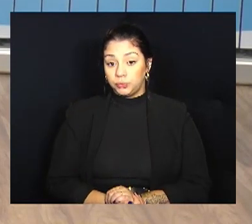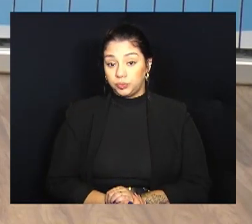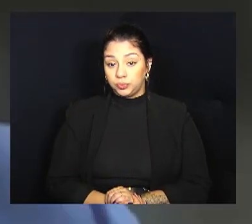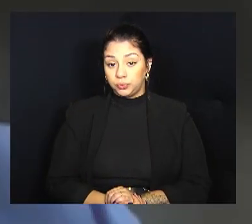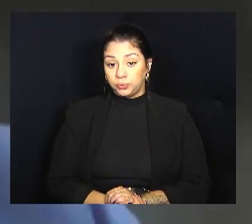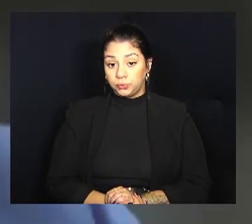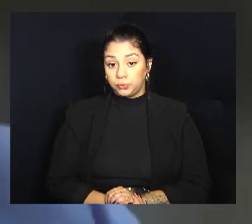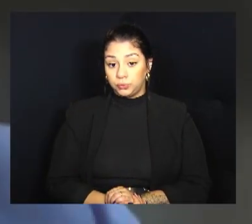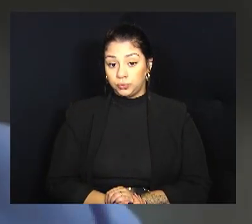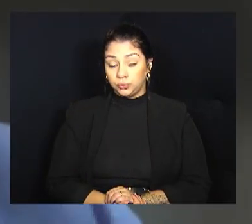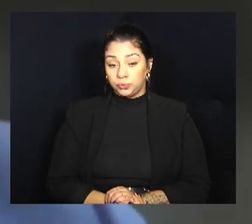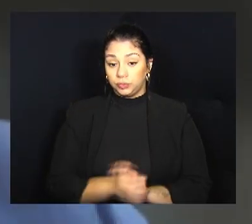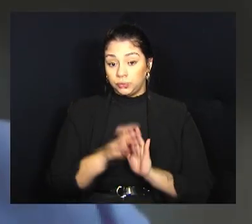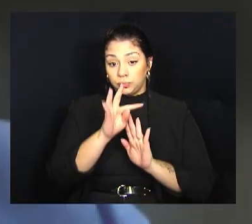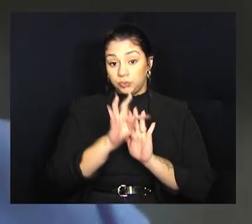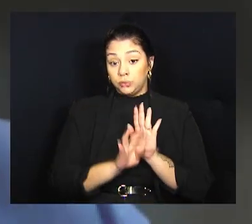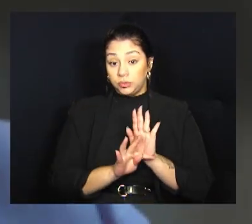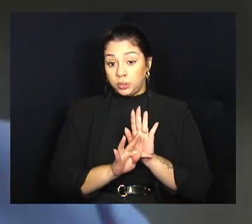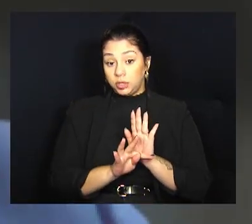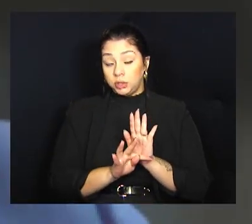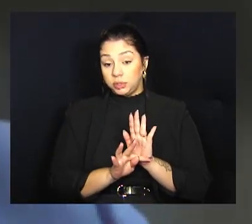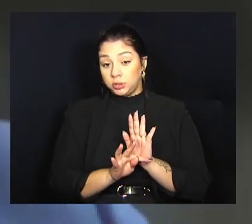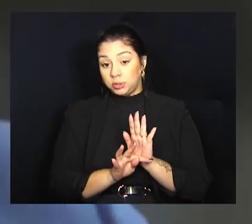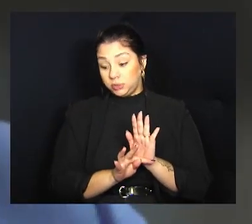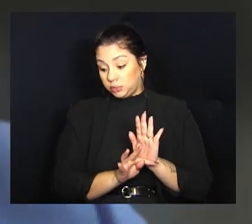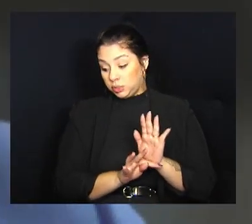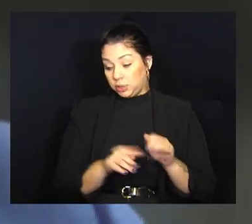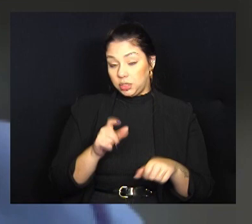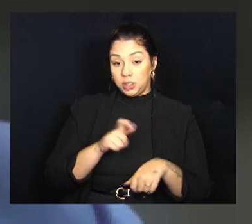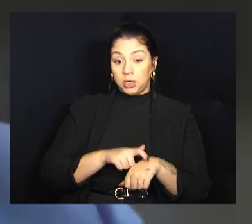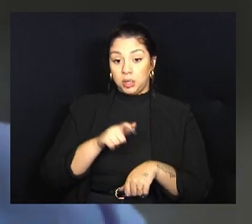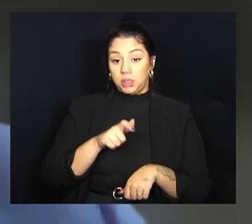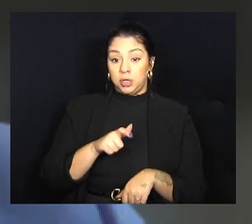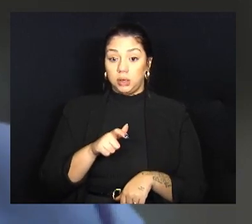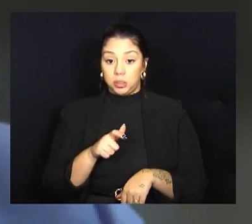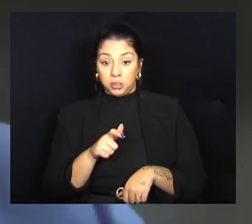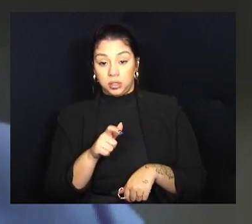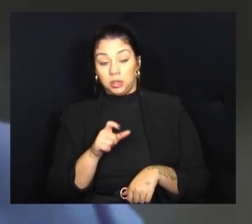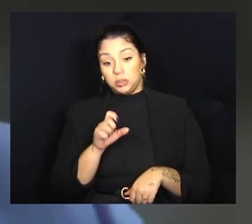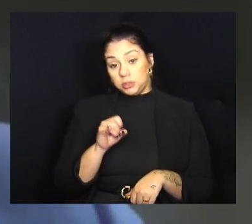O texto vai valer de imediato com as previsões